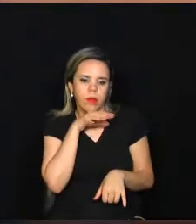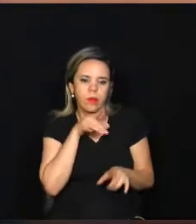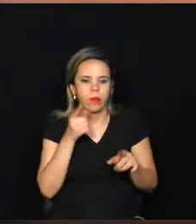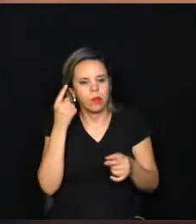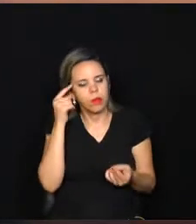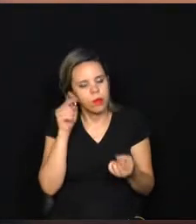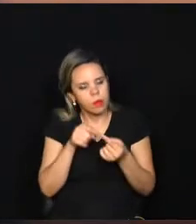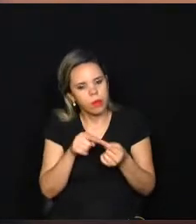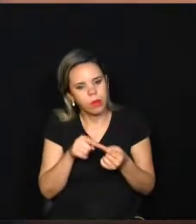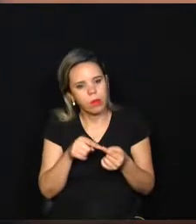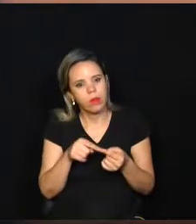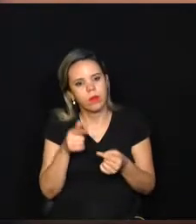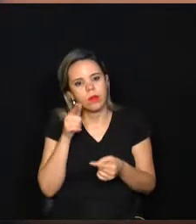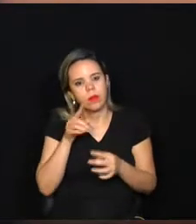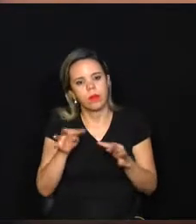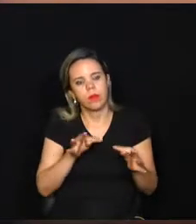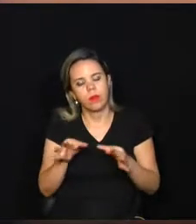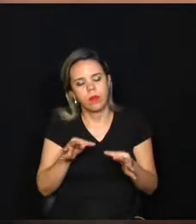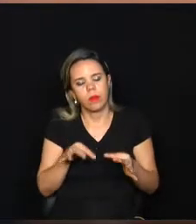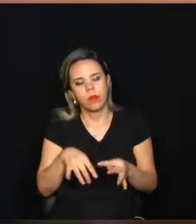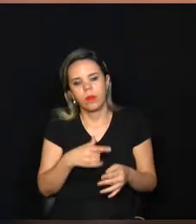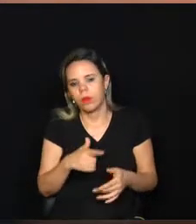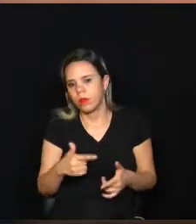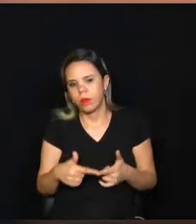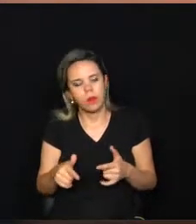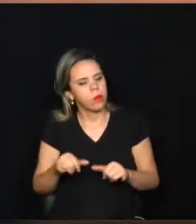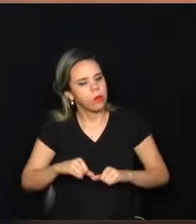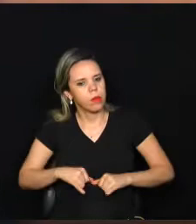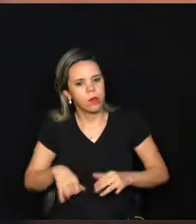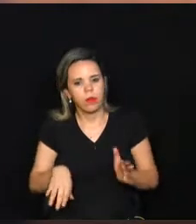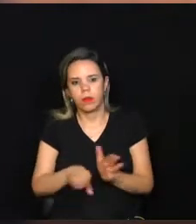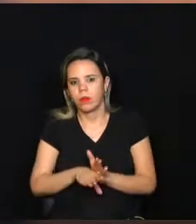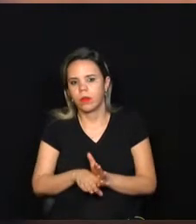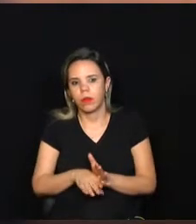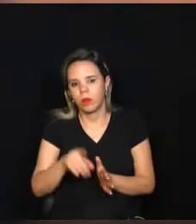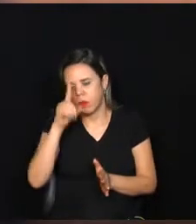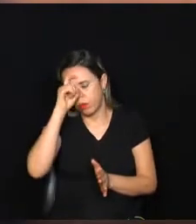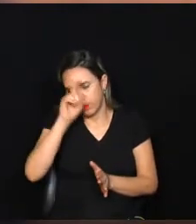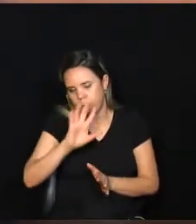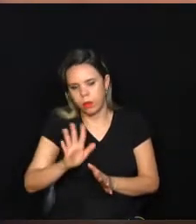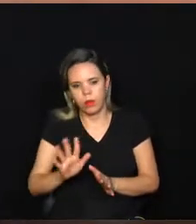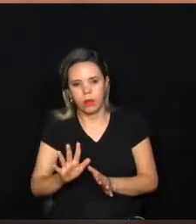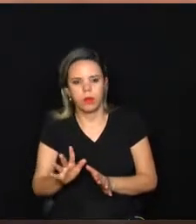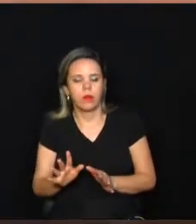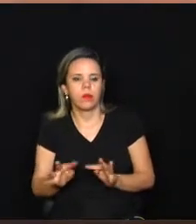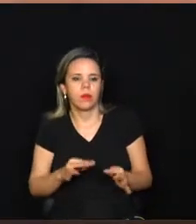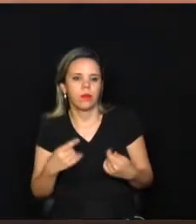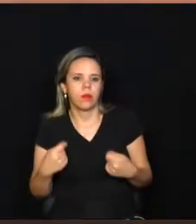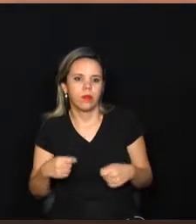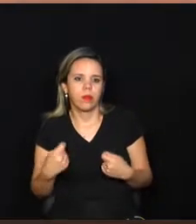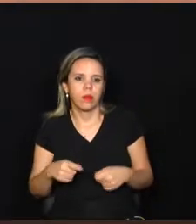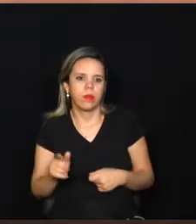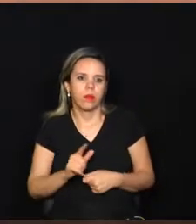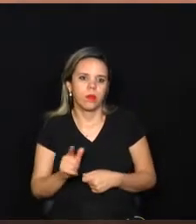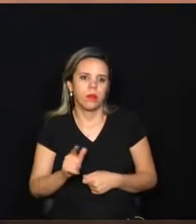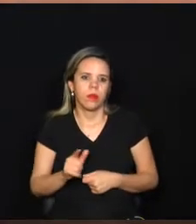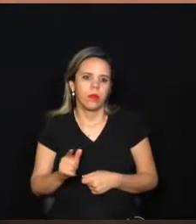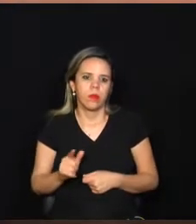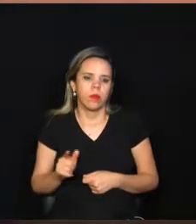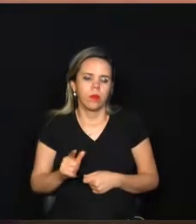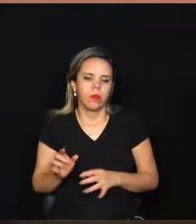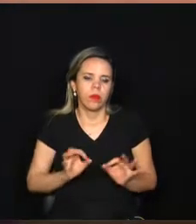que o animal não chegue ao hospital, que ele precisa, logicamente, de toda